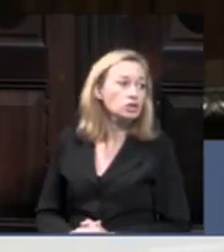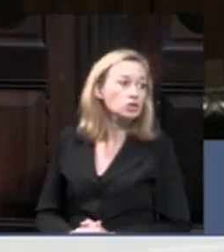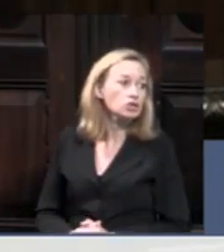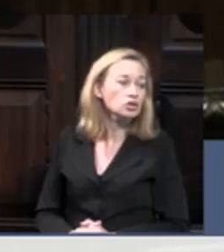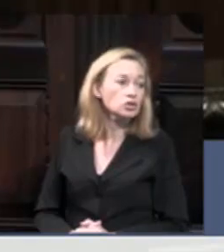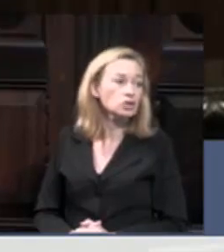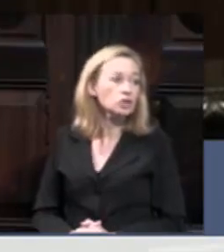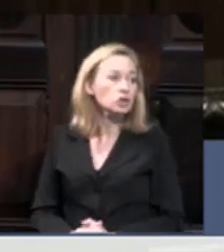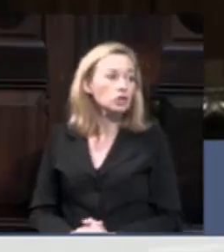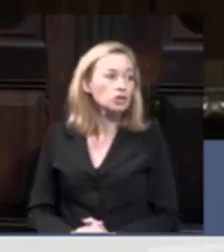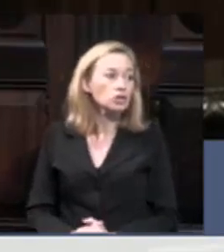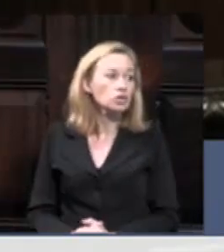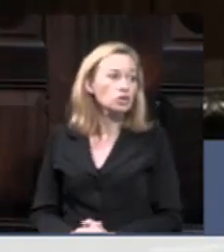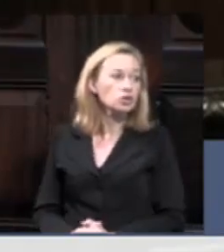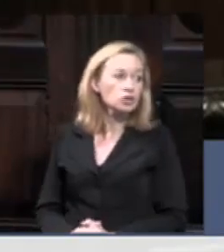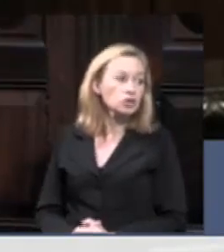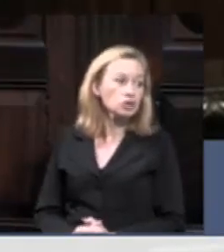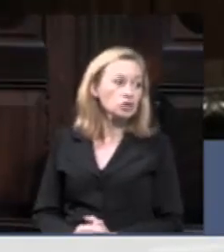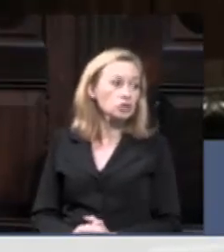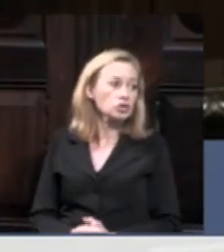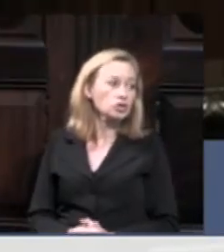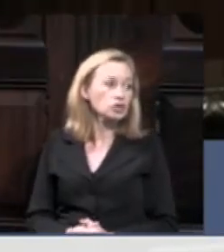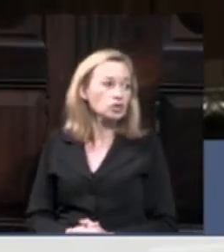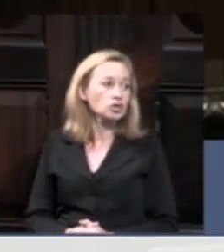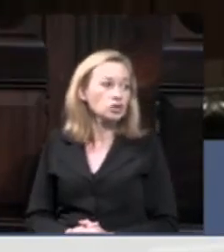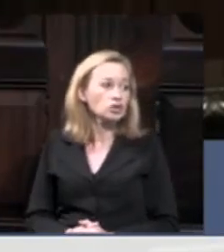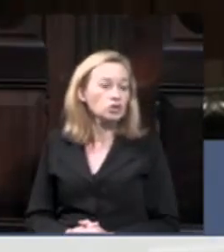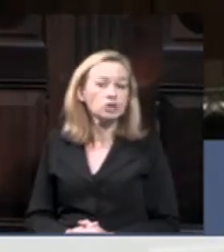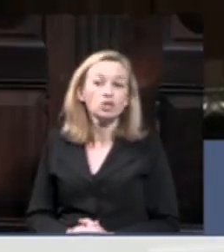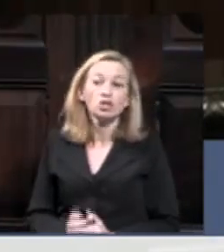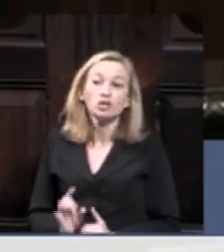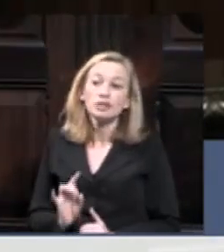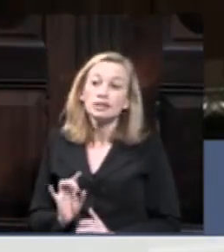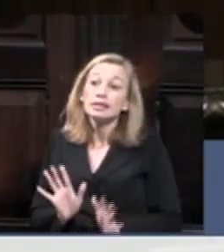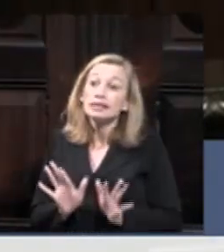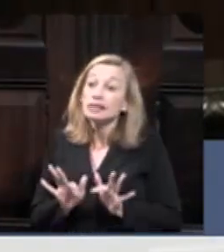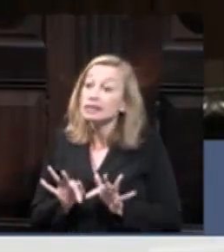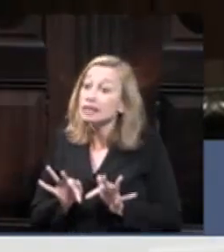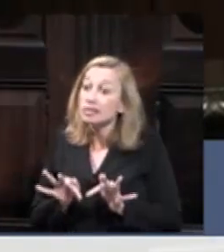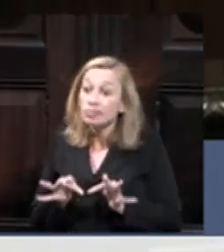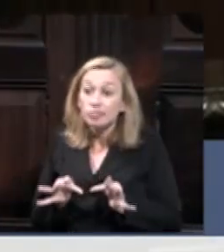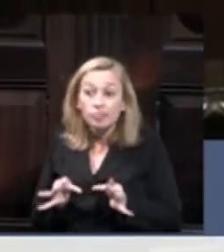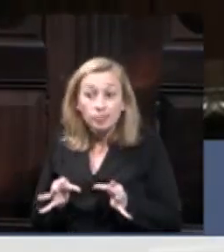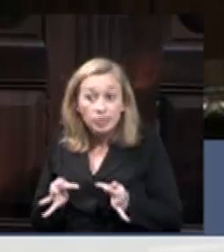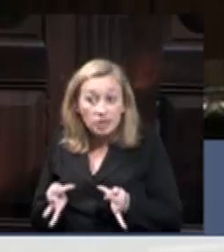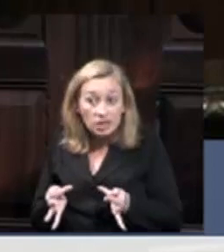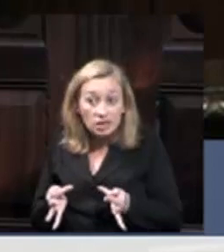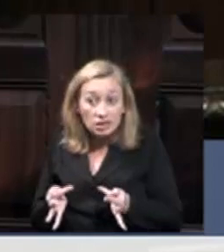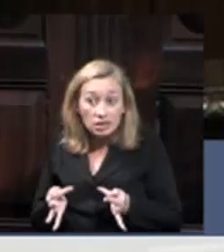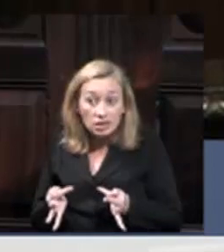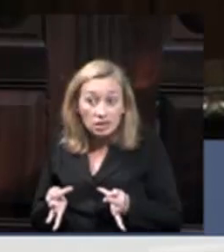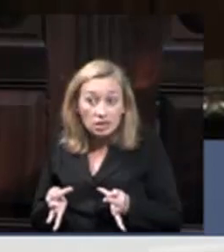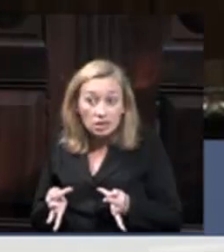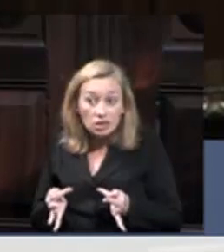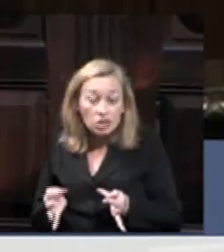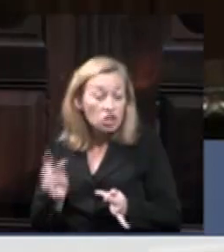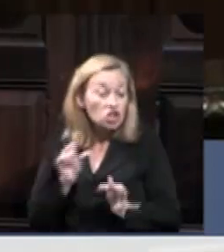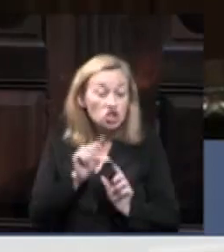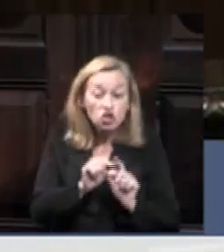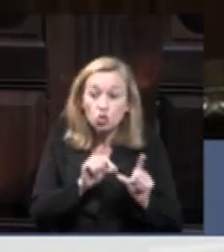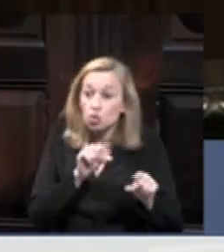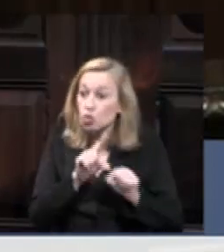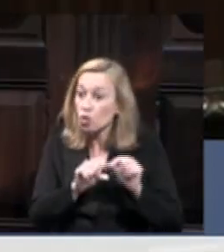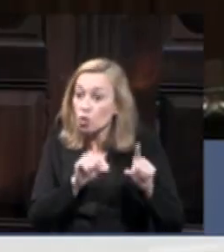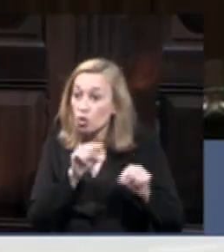vai se dando a pachorra de simplesmente, com base em promoções feitas